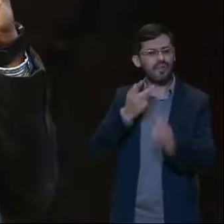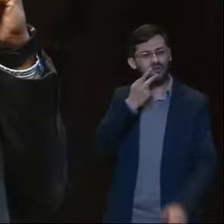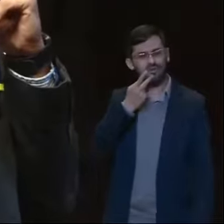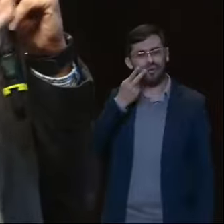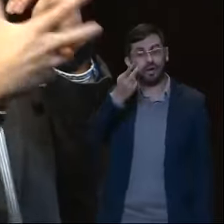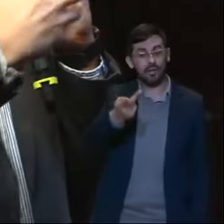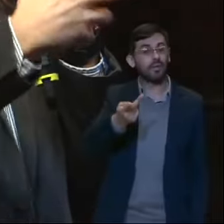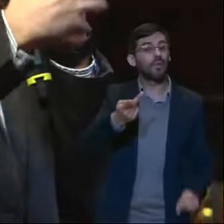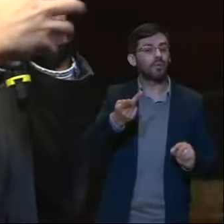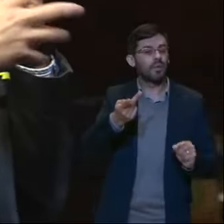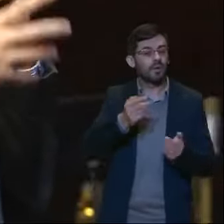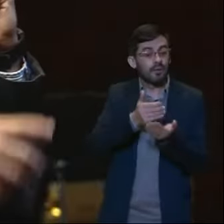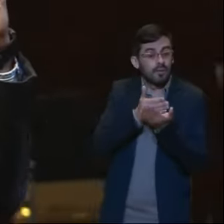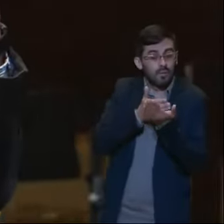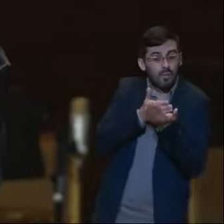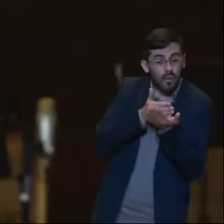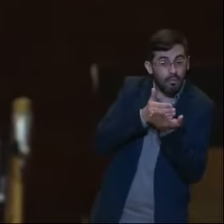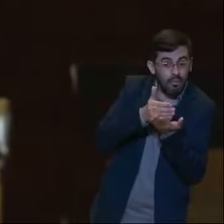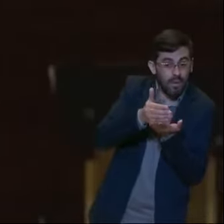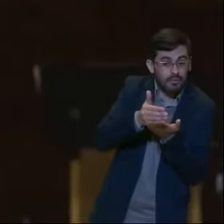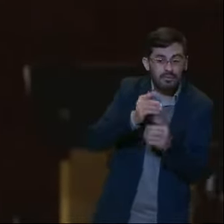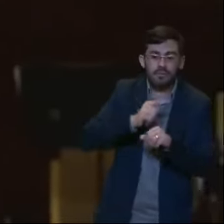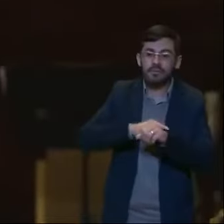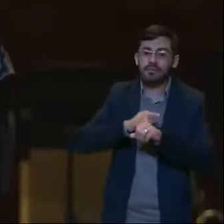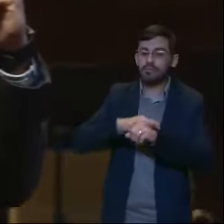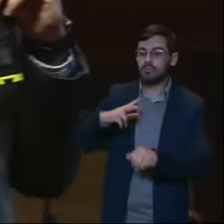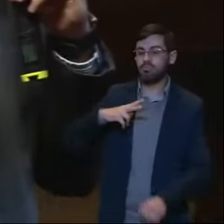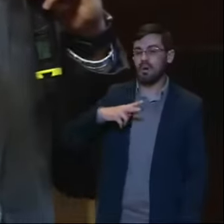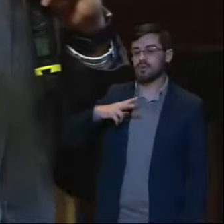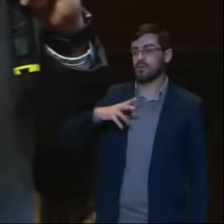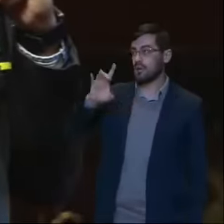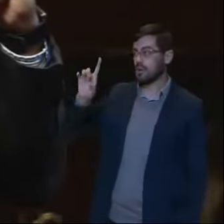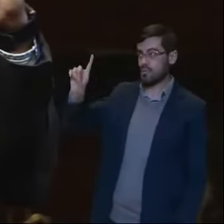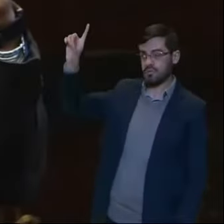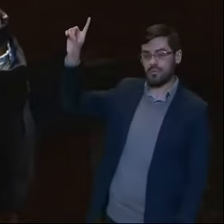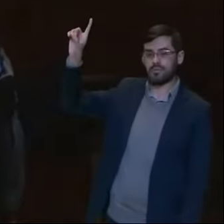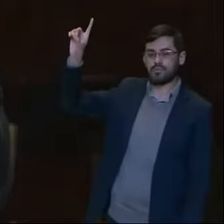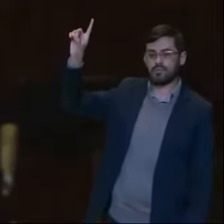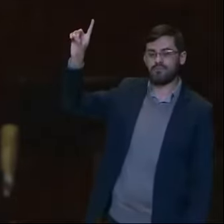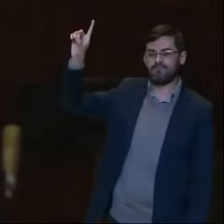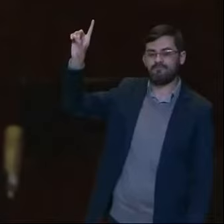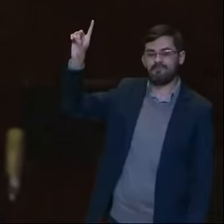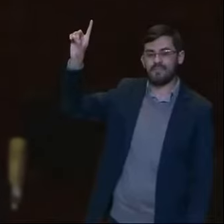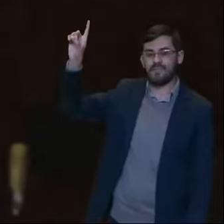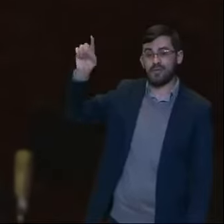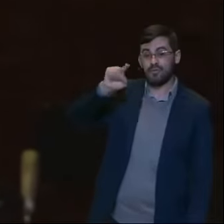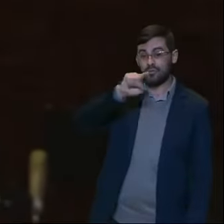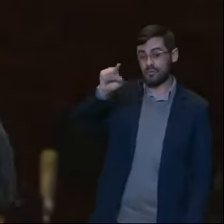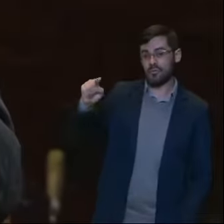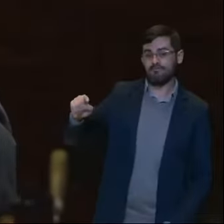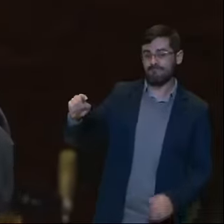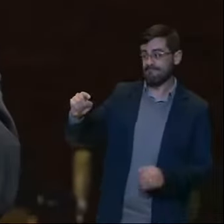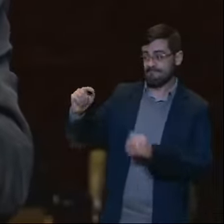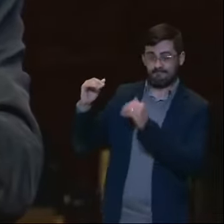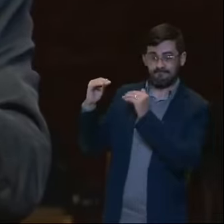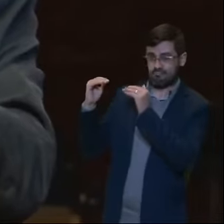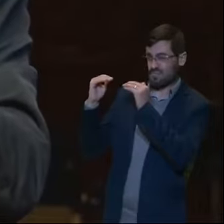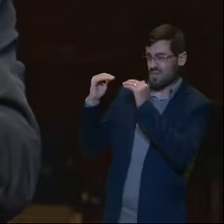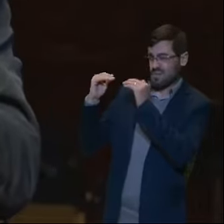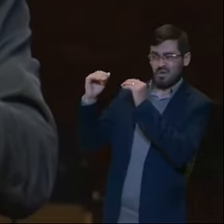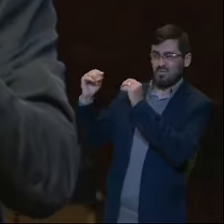ela nasce desse momento a sós com Deus. Ela nasce nesse momento Você com Deus no secreto,